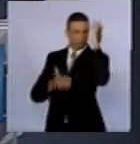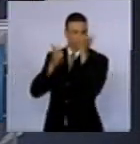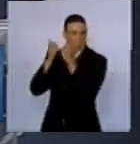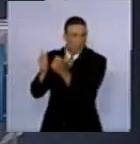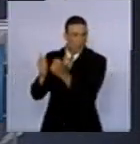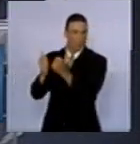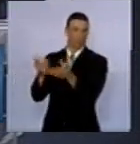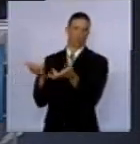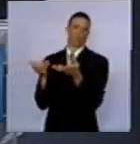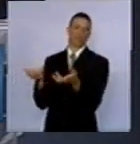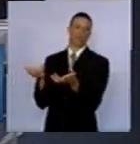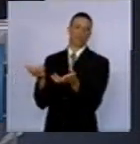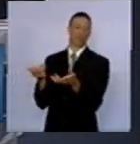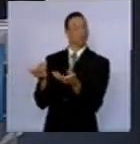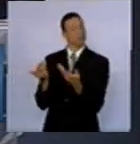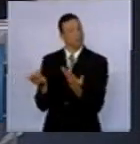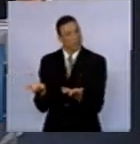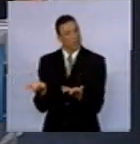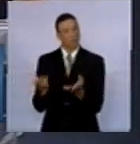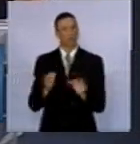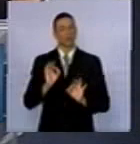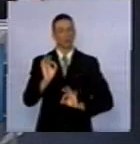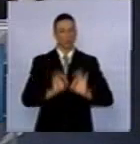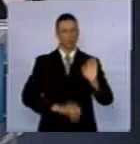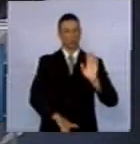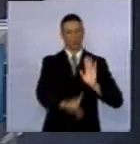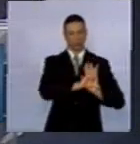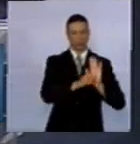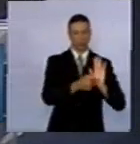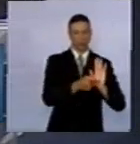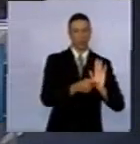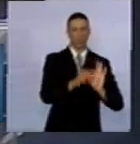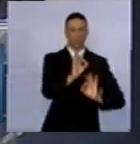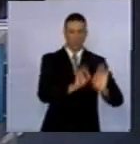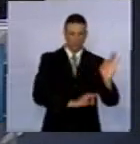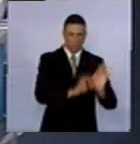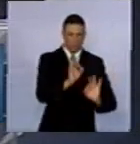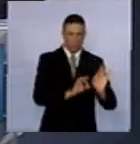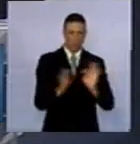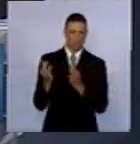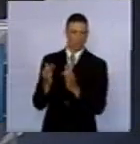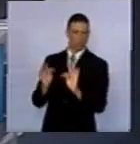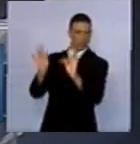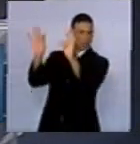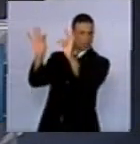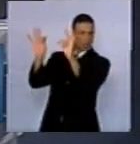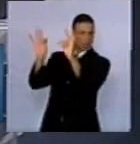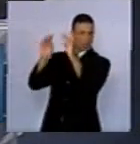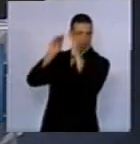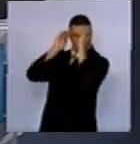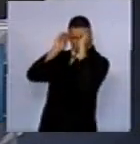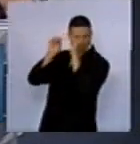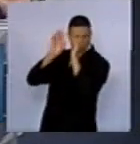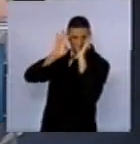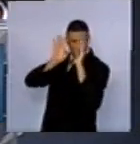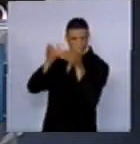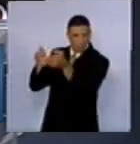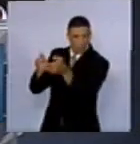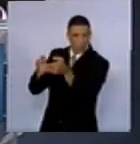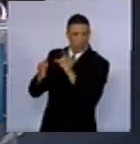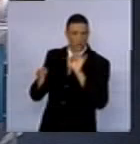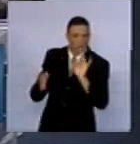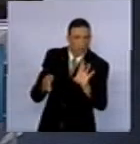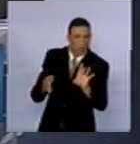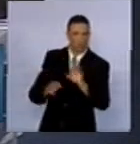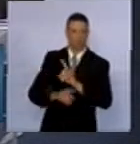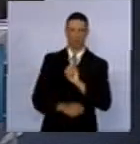que tratasse de uma forma mas horizontal não enxergando a tecnologia não legislar pela tecnologia o